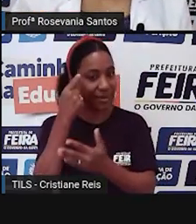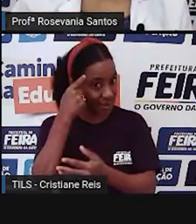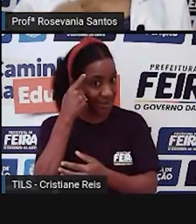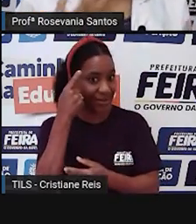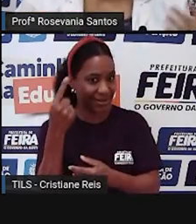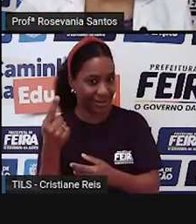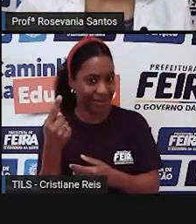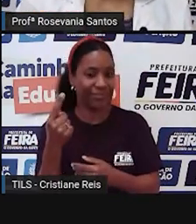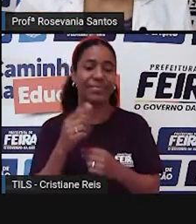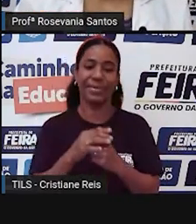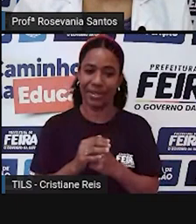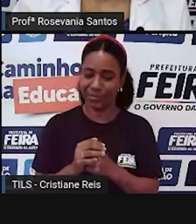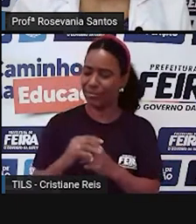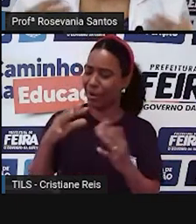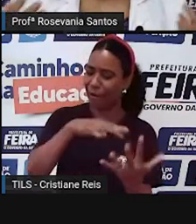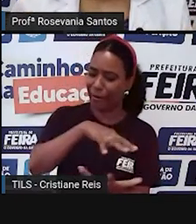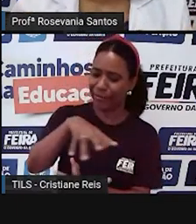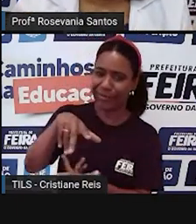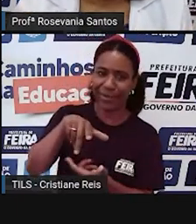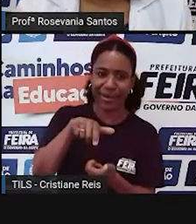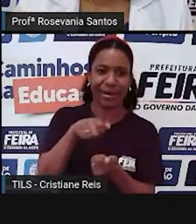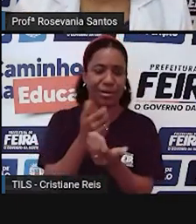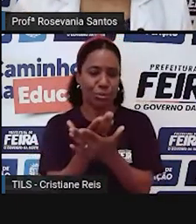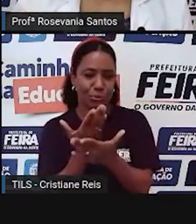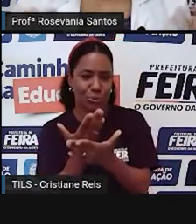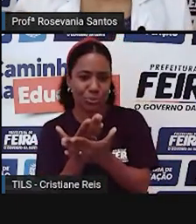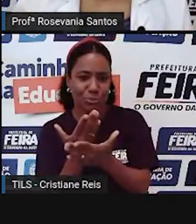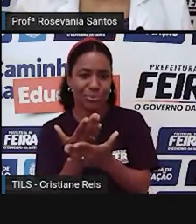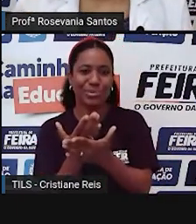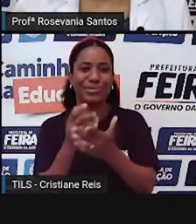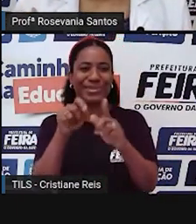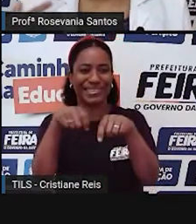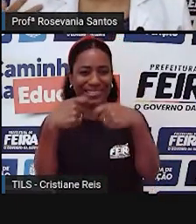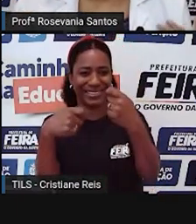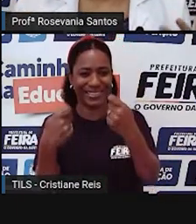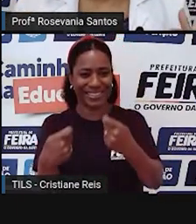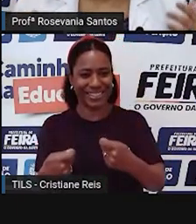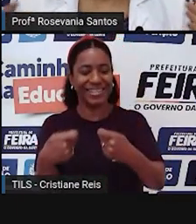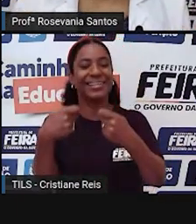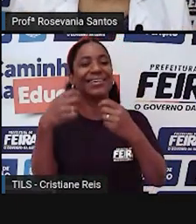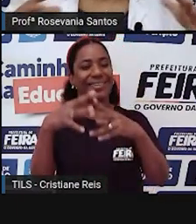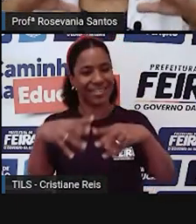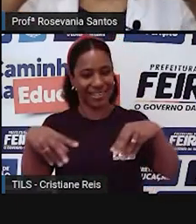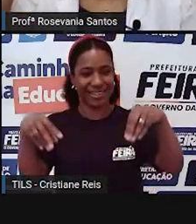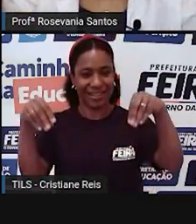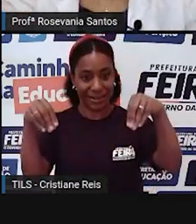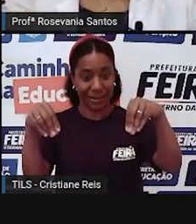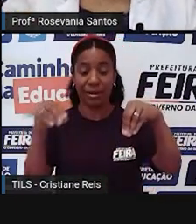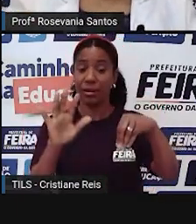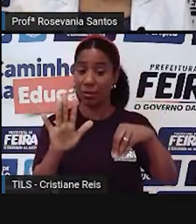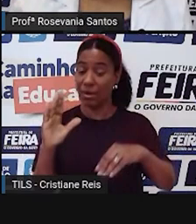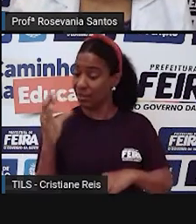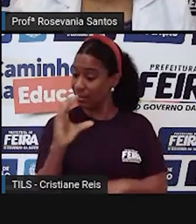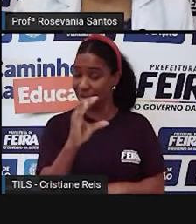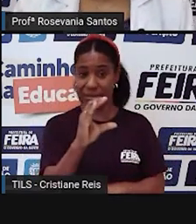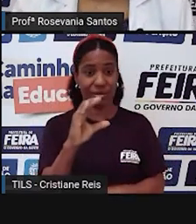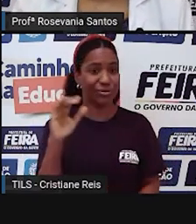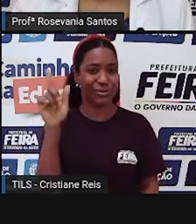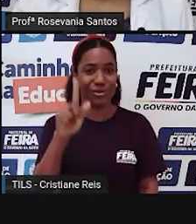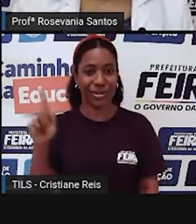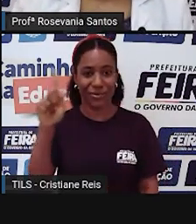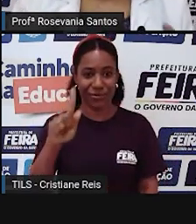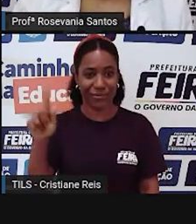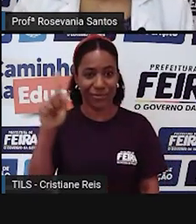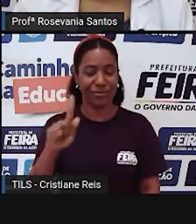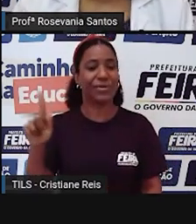né, descrição da terra, estudo da terra. É claro que quando a gente vai para a ciência geográfica, né, isso se